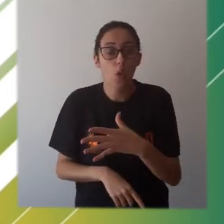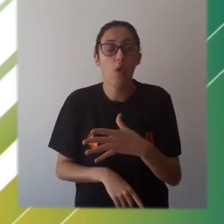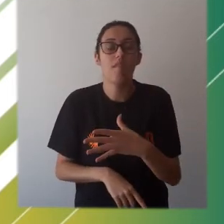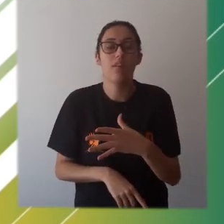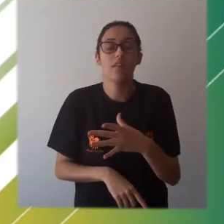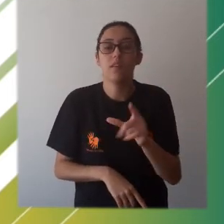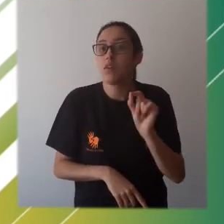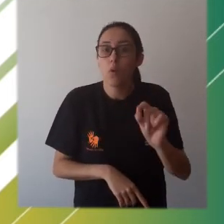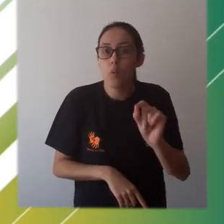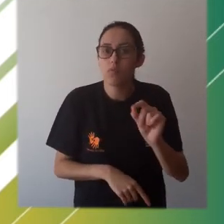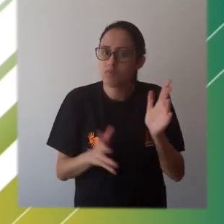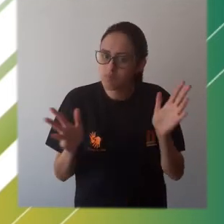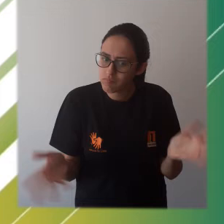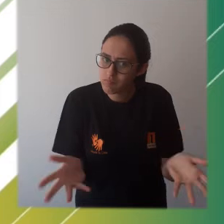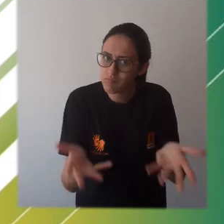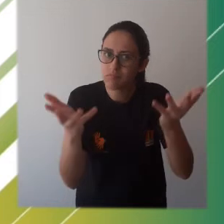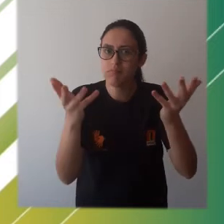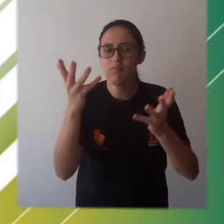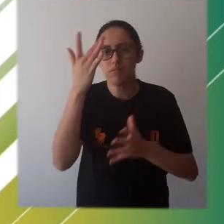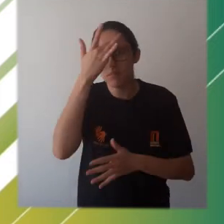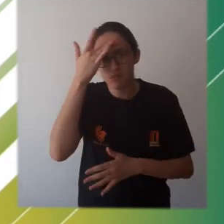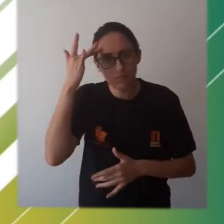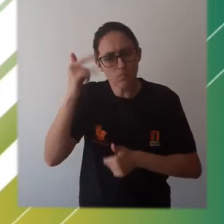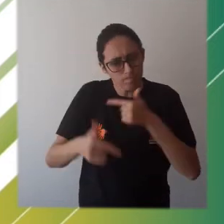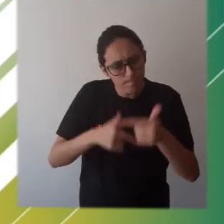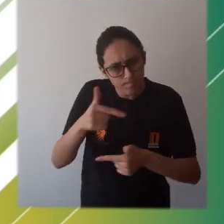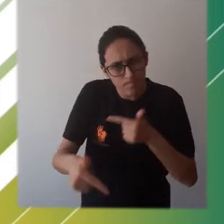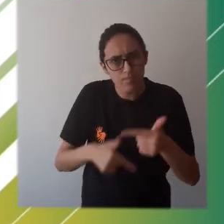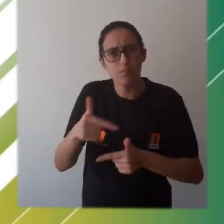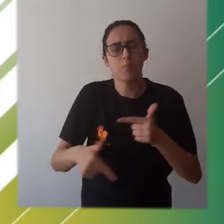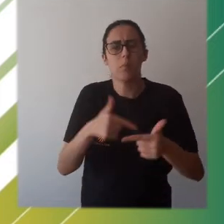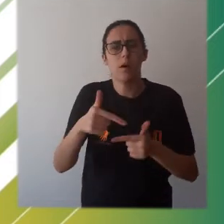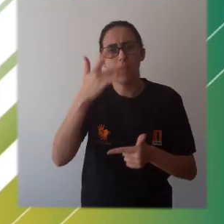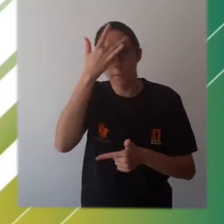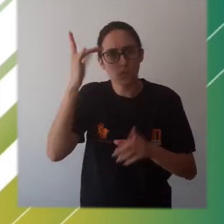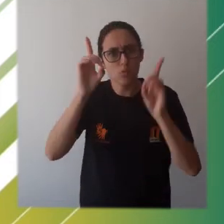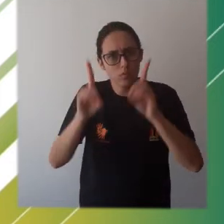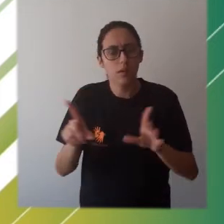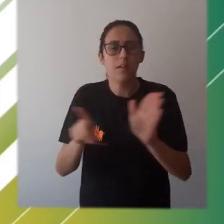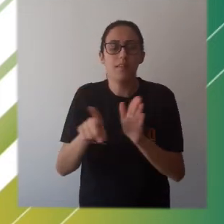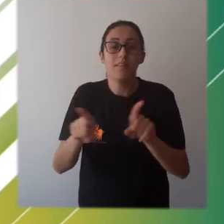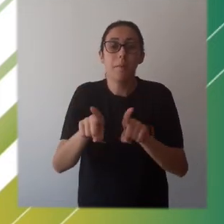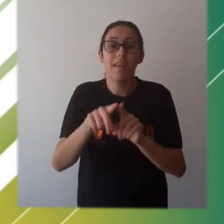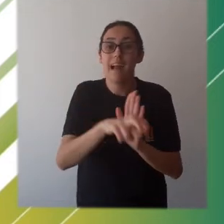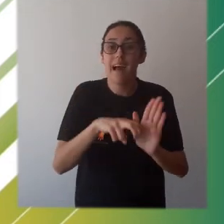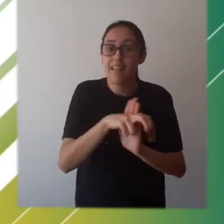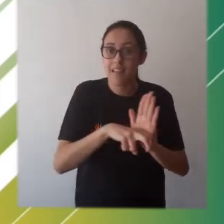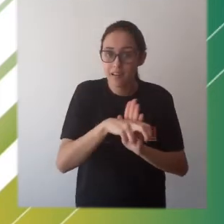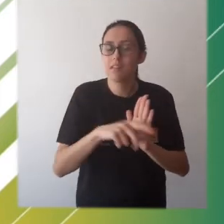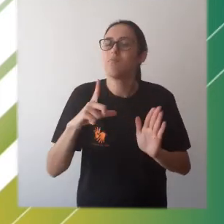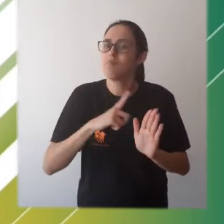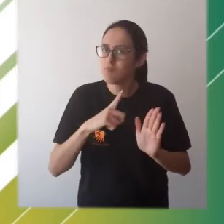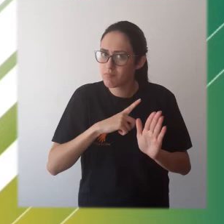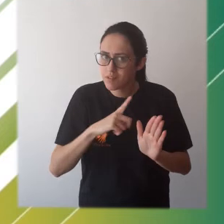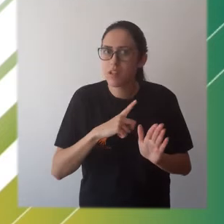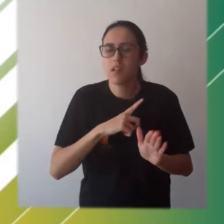criada de emendas para incentivo e de trabalhos no paradesporto com cadeirantes,